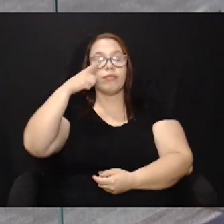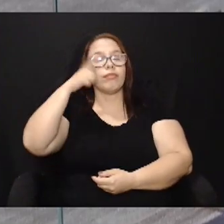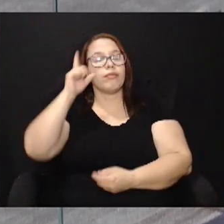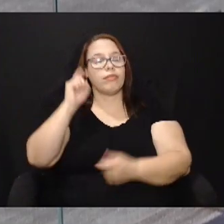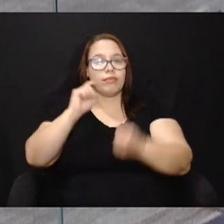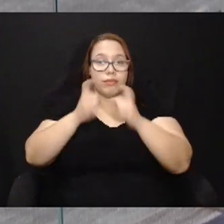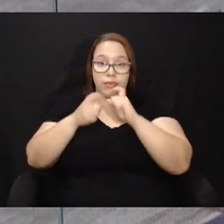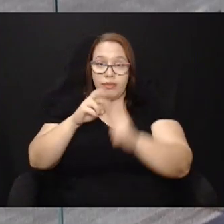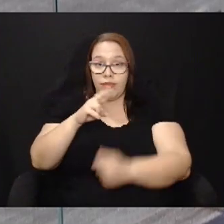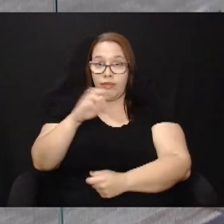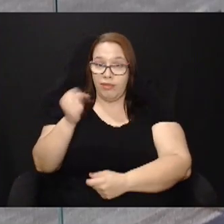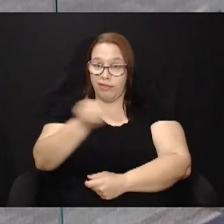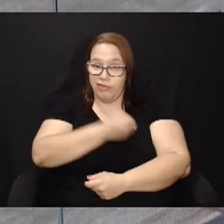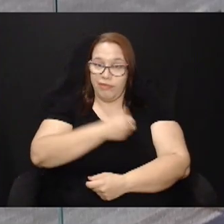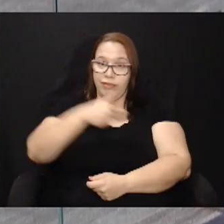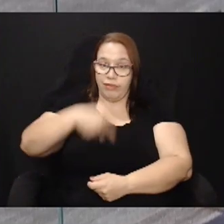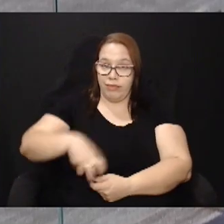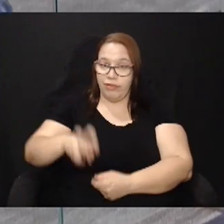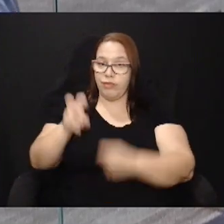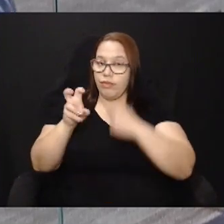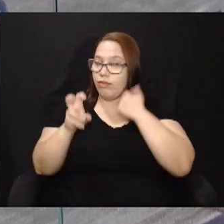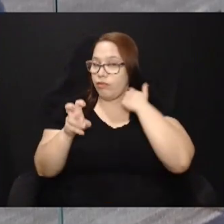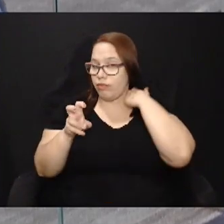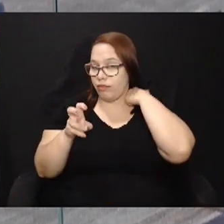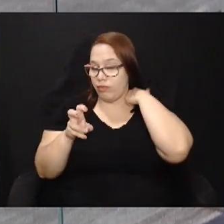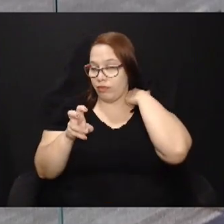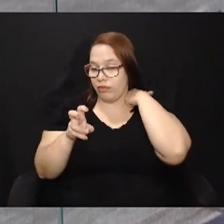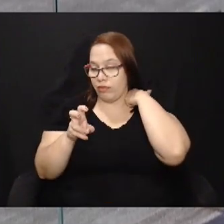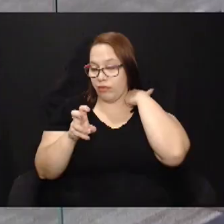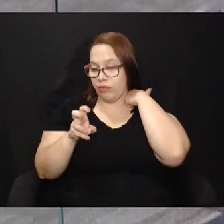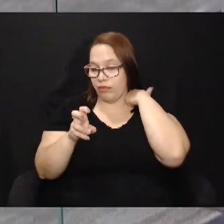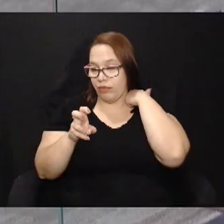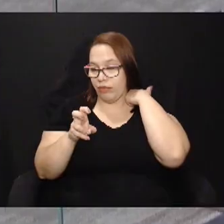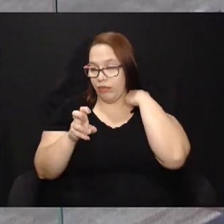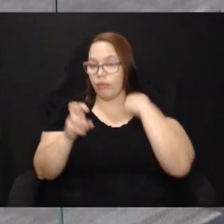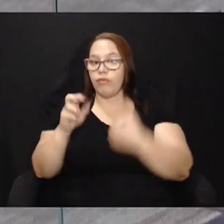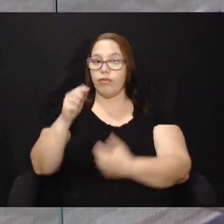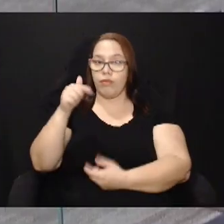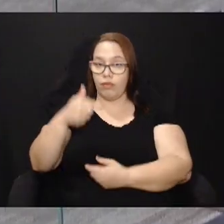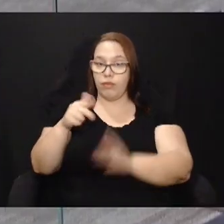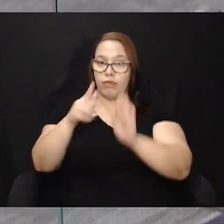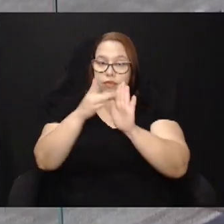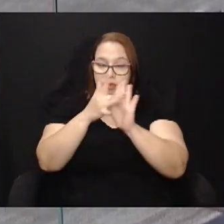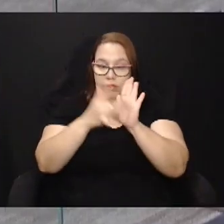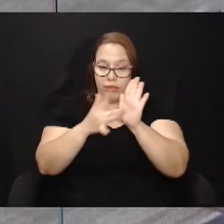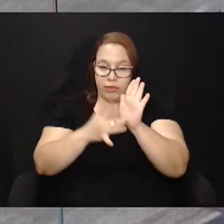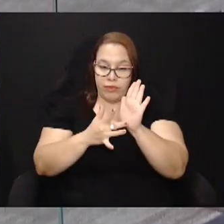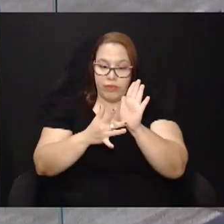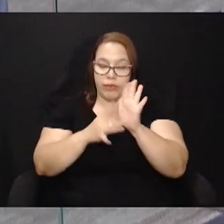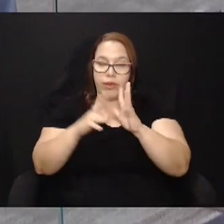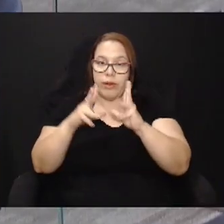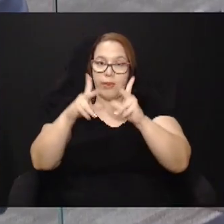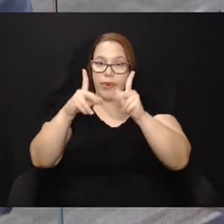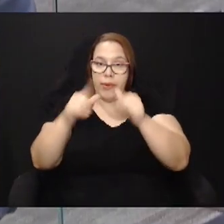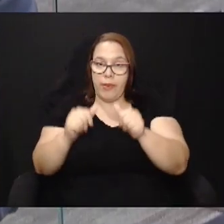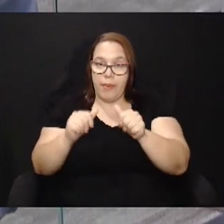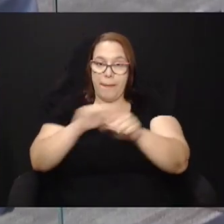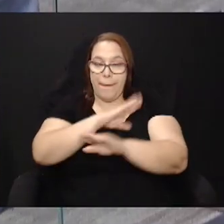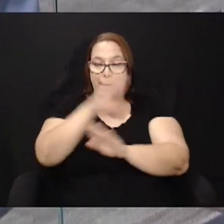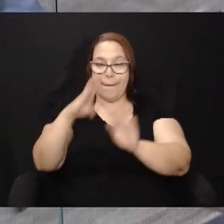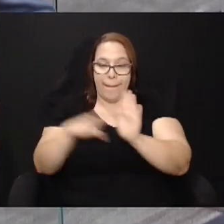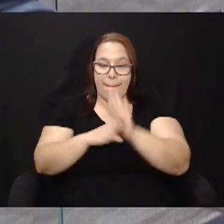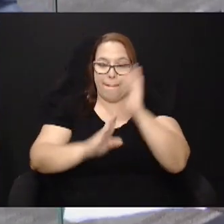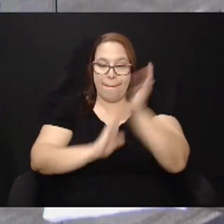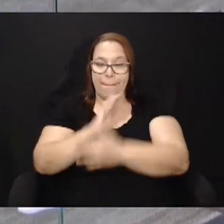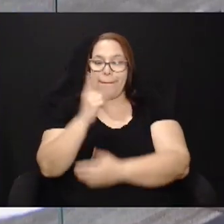ordinária de número 75, foram 7 itens na pauta, todos foram aprovados. Um deles,